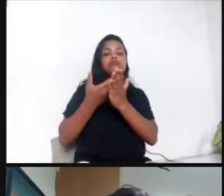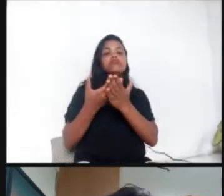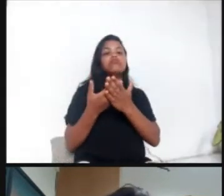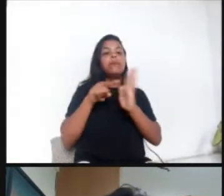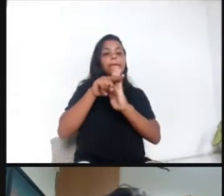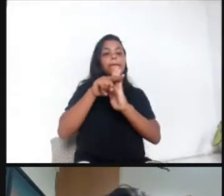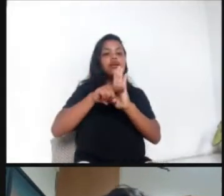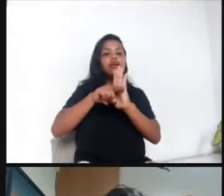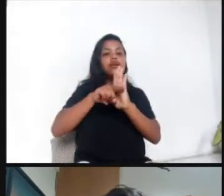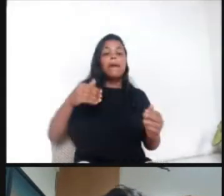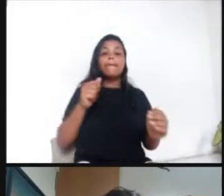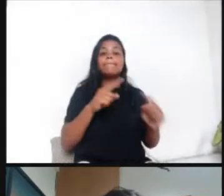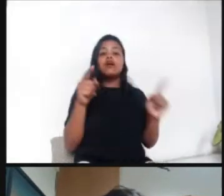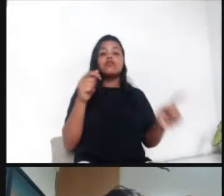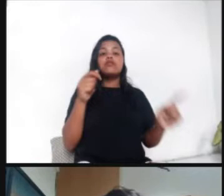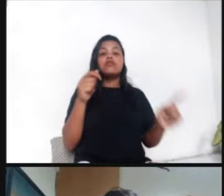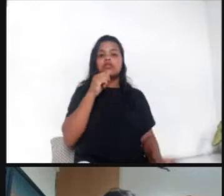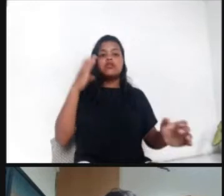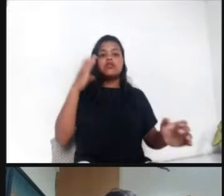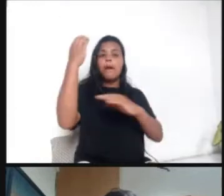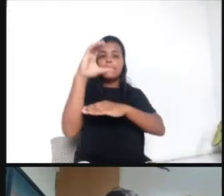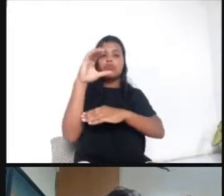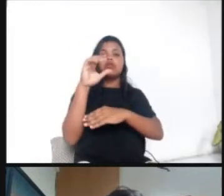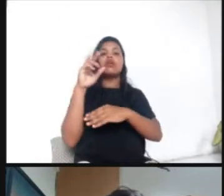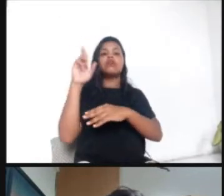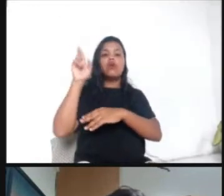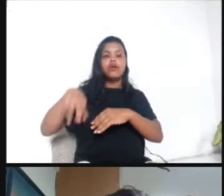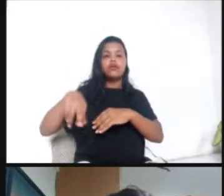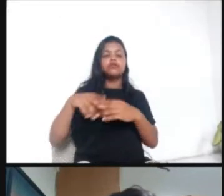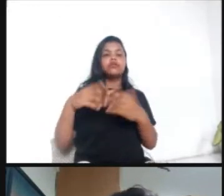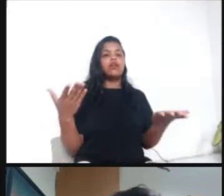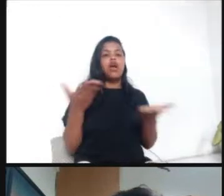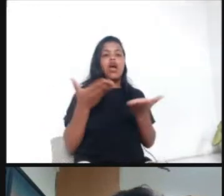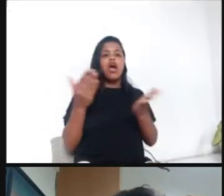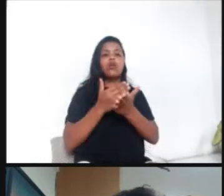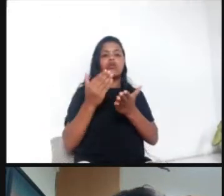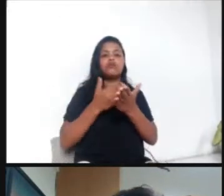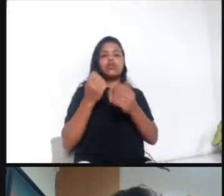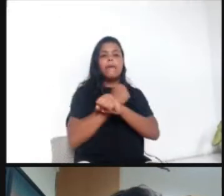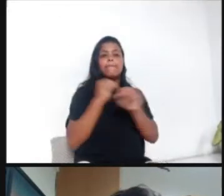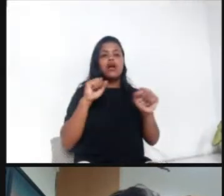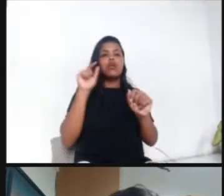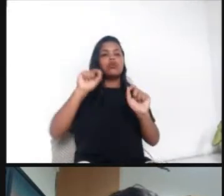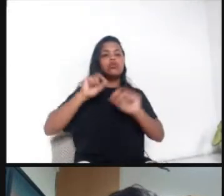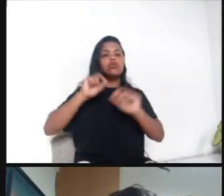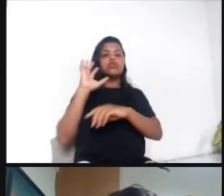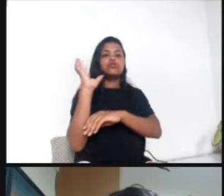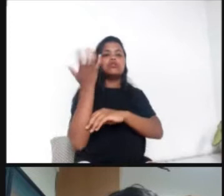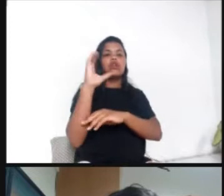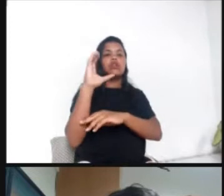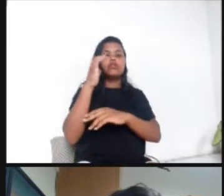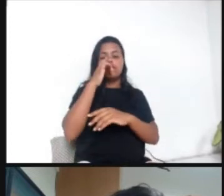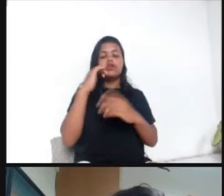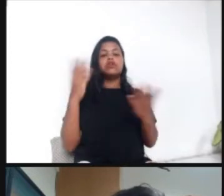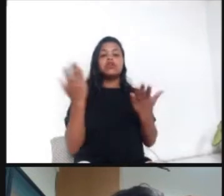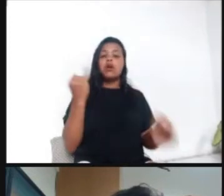resultados publicados ainda, publicados sobretudo em revistas de um impacto científico que seja relevante. Aqui